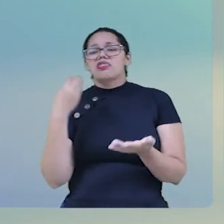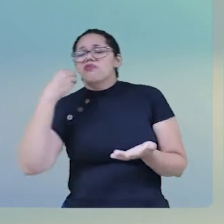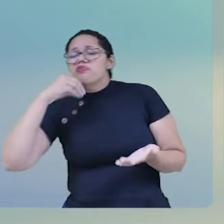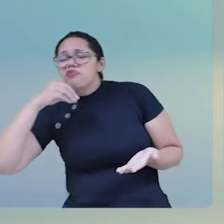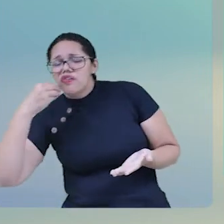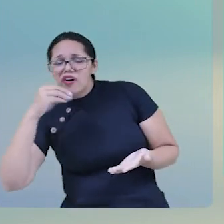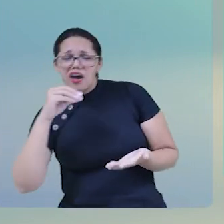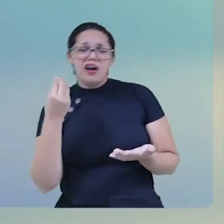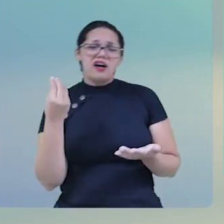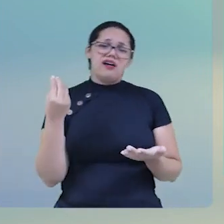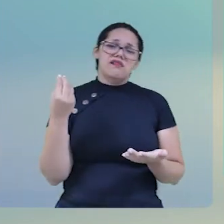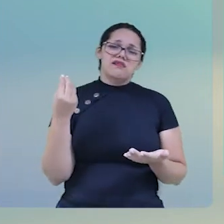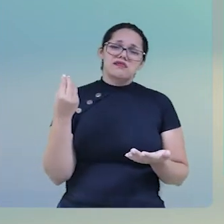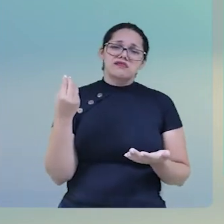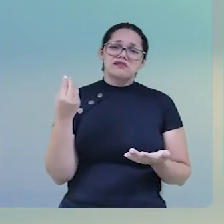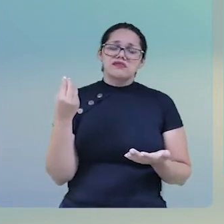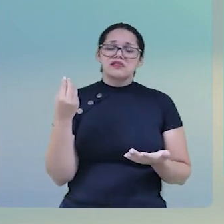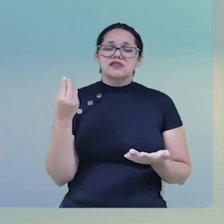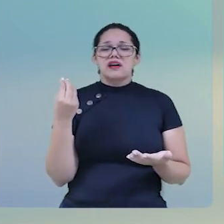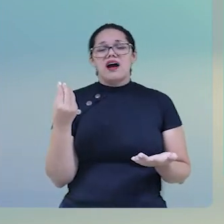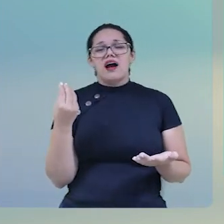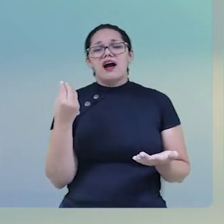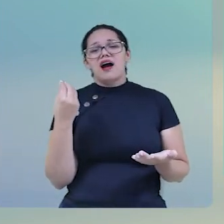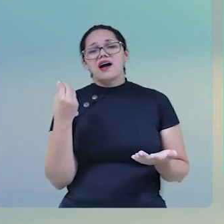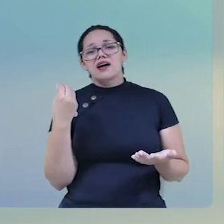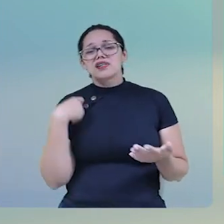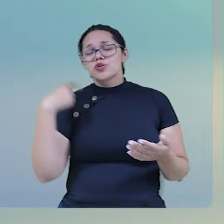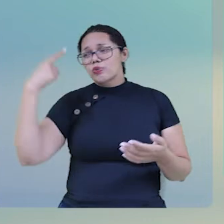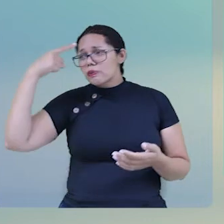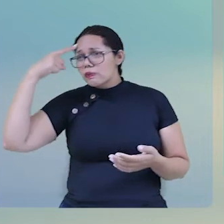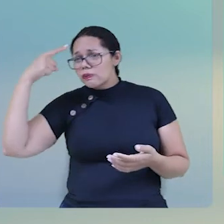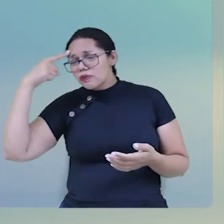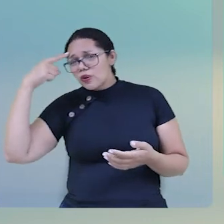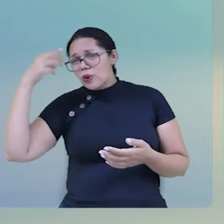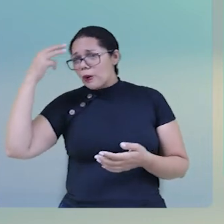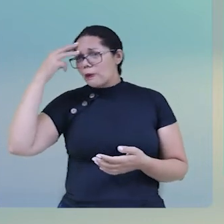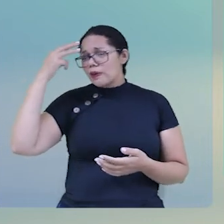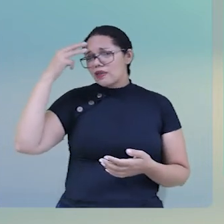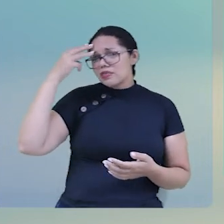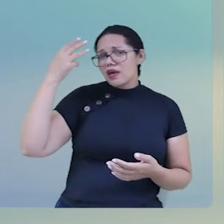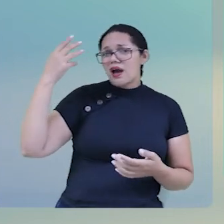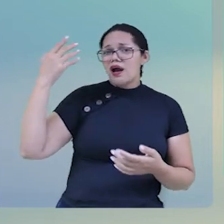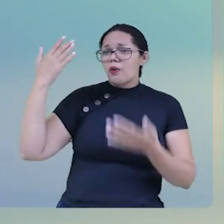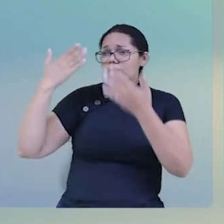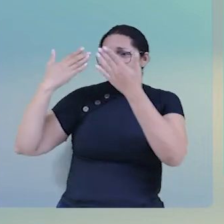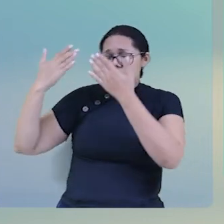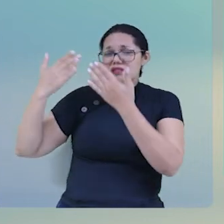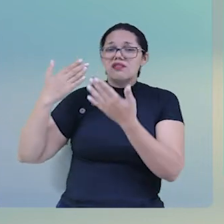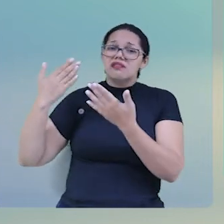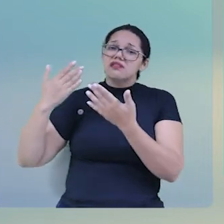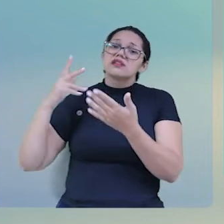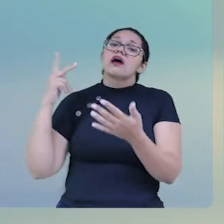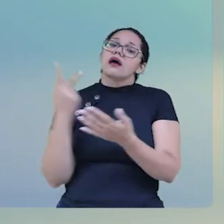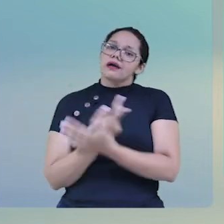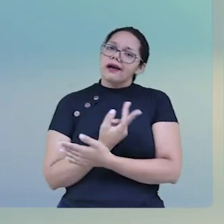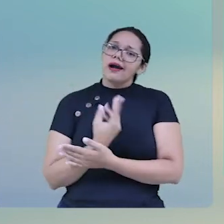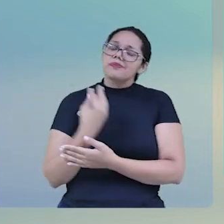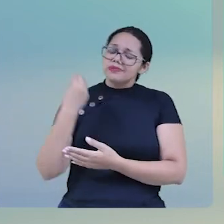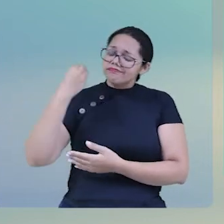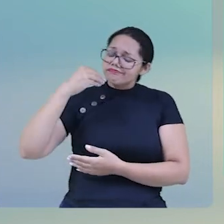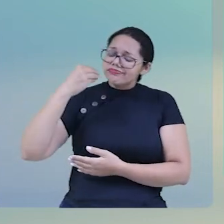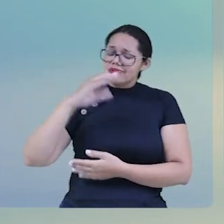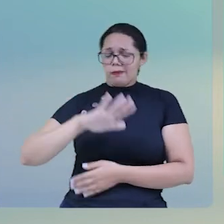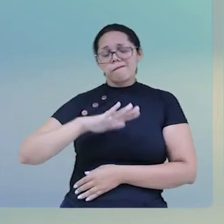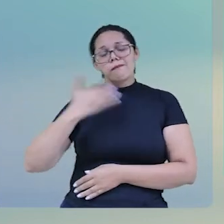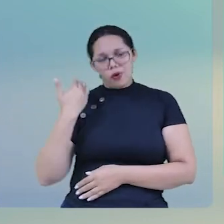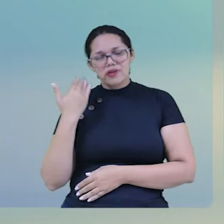debilitado, atinge o mental, atinge o psicológico, e aí eu acabo que morrendo, acabo que falecendo.